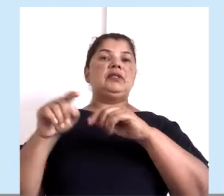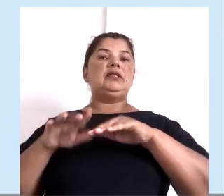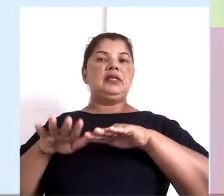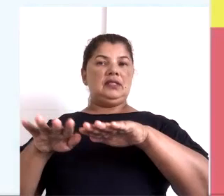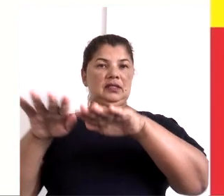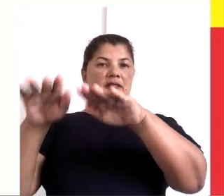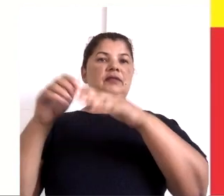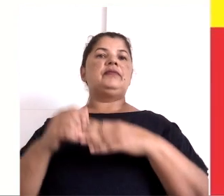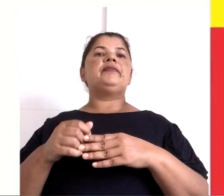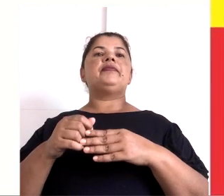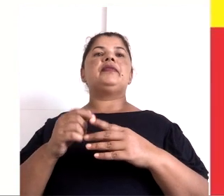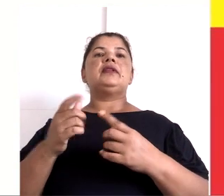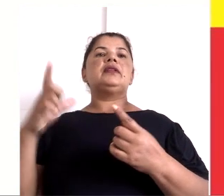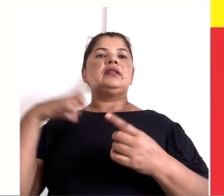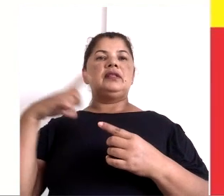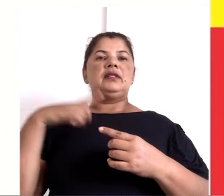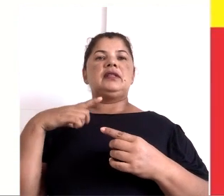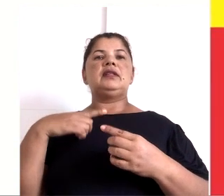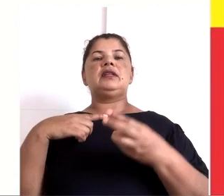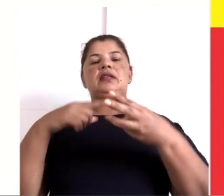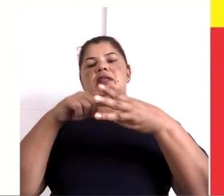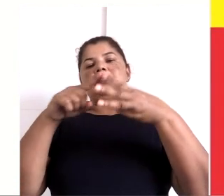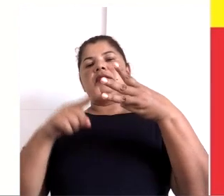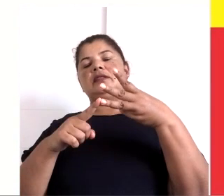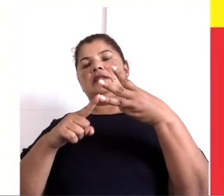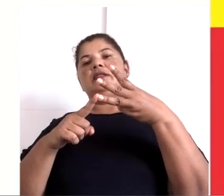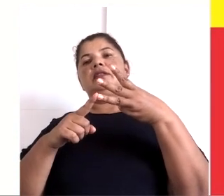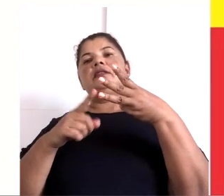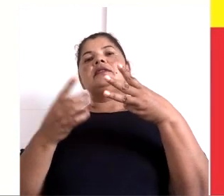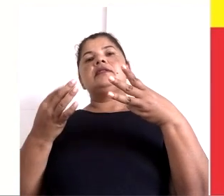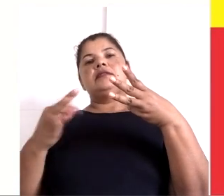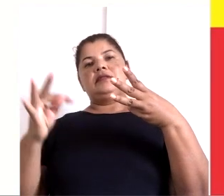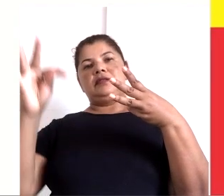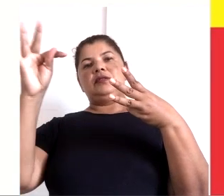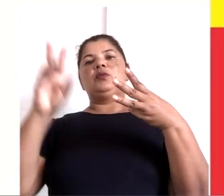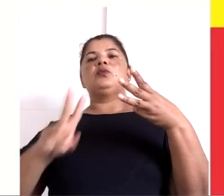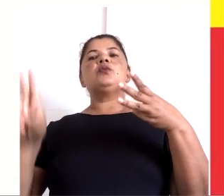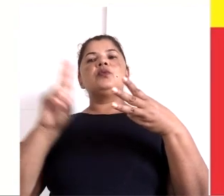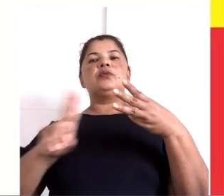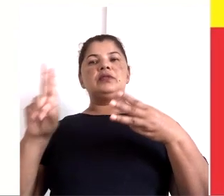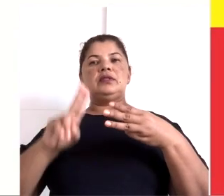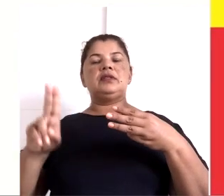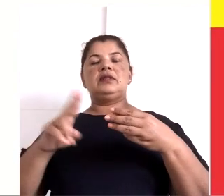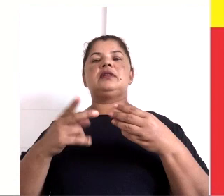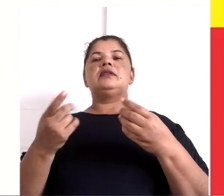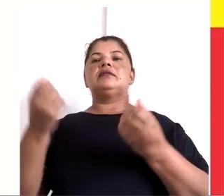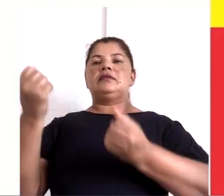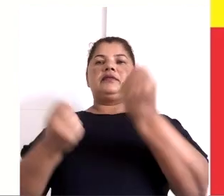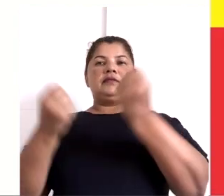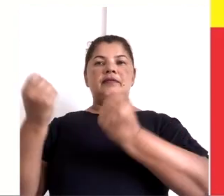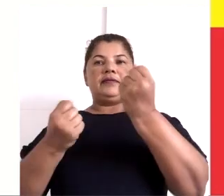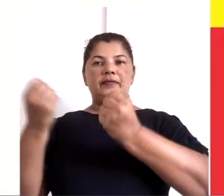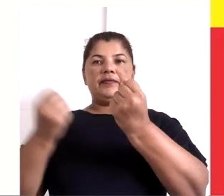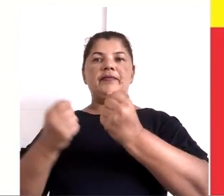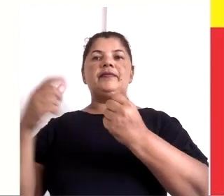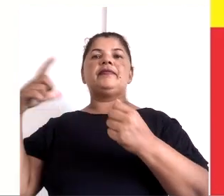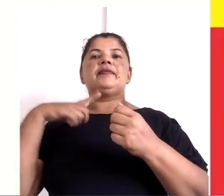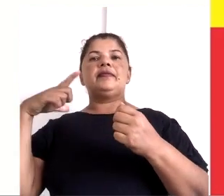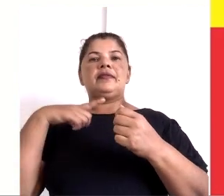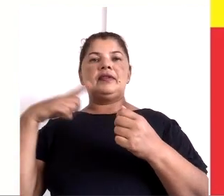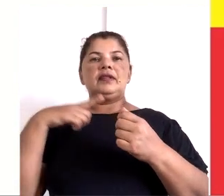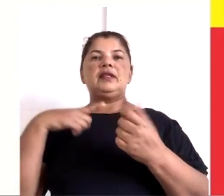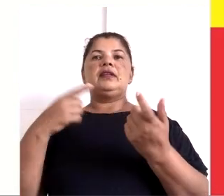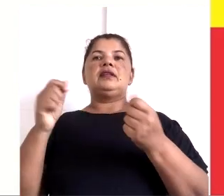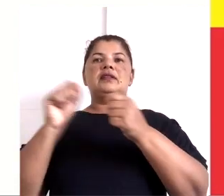mais uma vez. A gente vai ter aí 3 recursos essenciais para que o automóvel